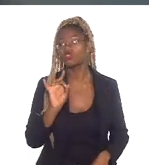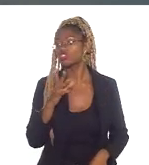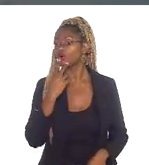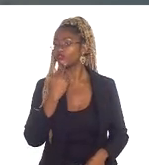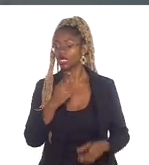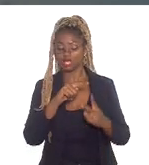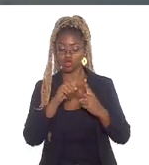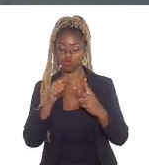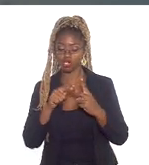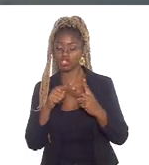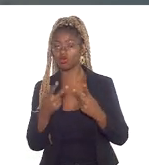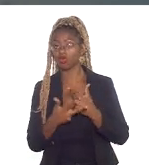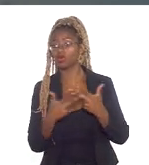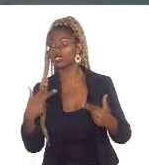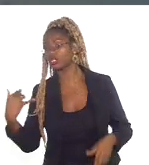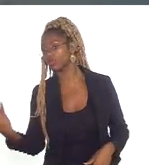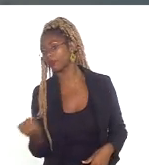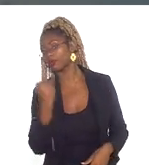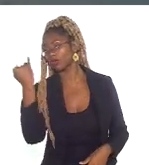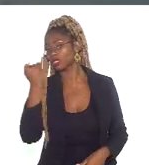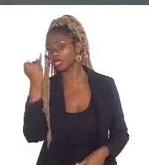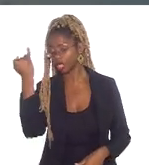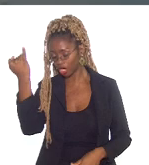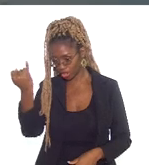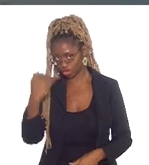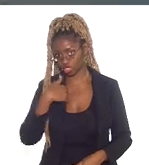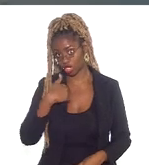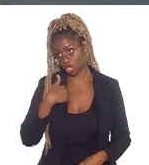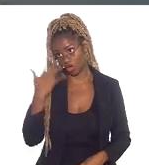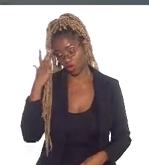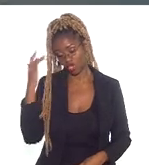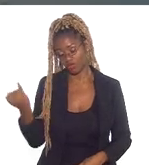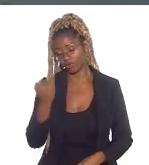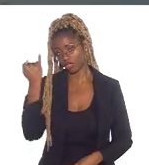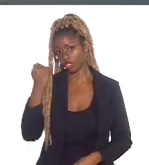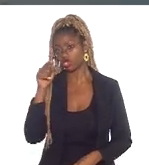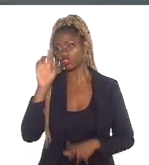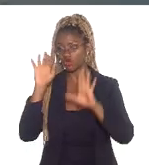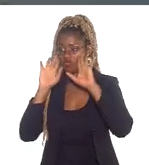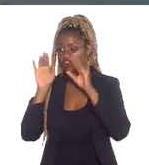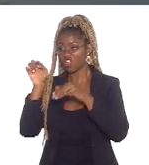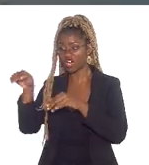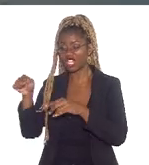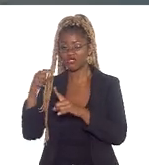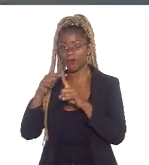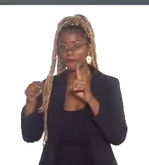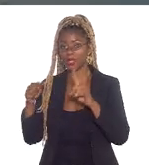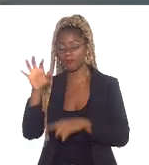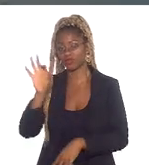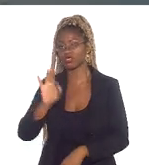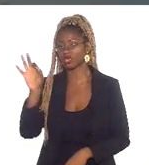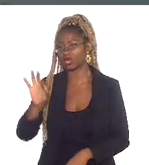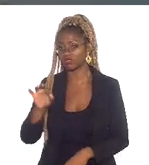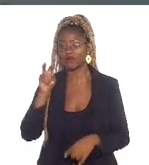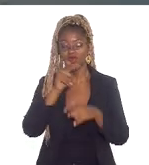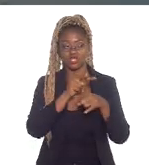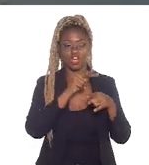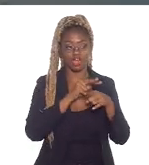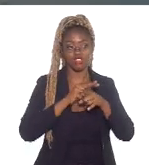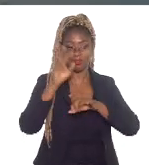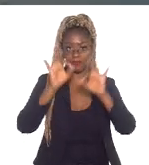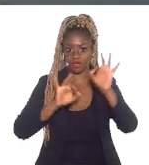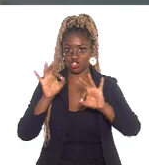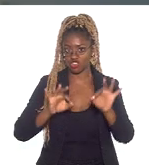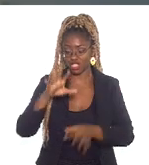mim, relevantes em relação ao 0,5%. A fiscalização é feita dos projetos internos, como todas